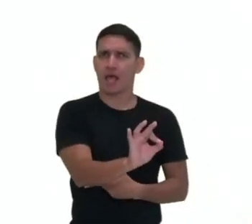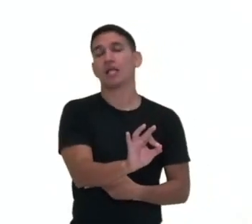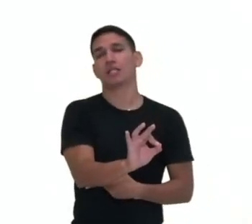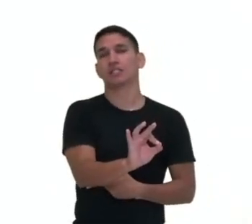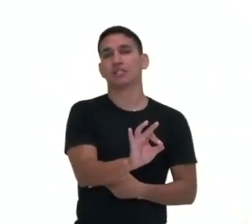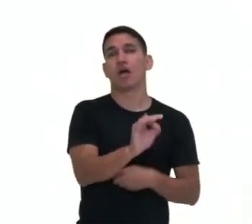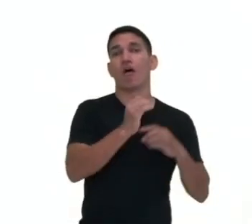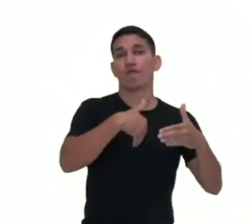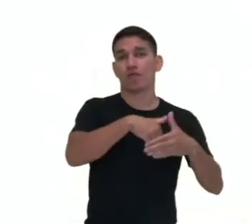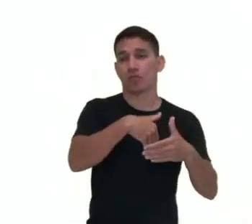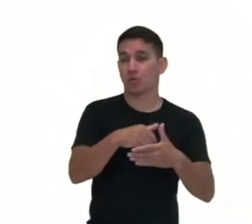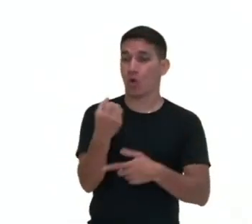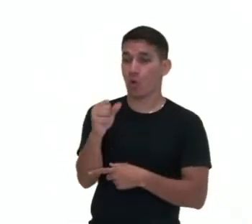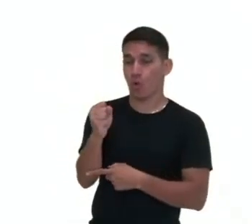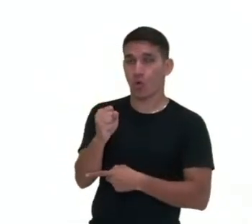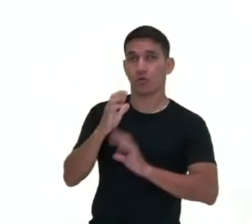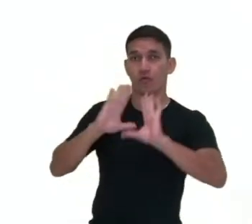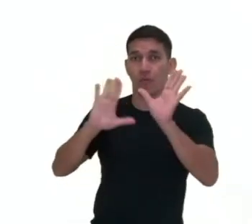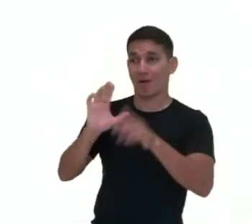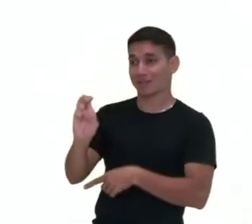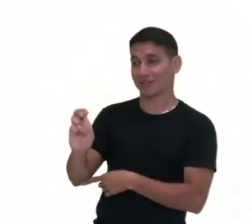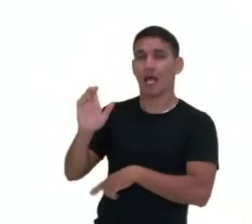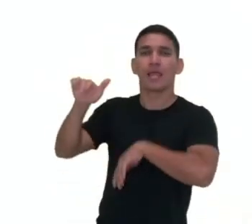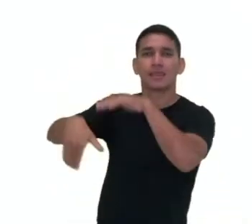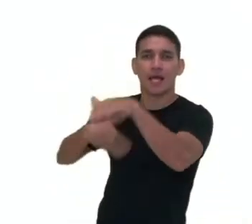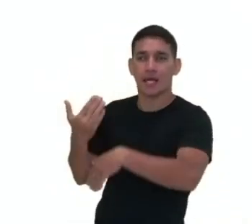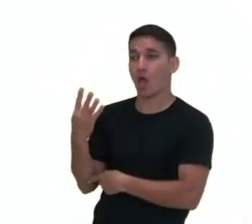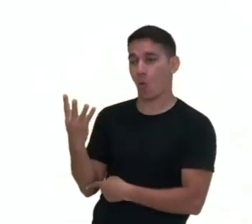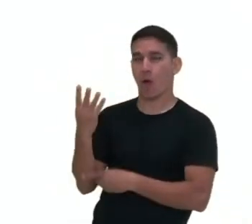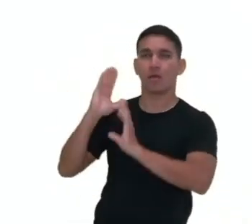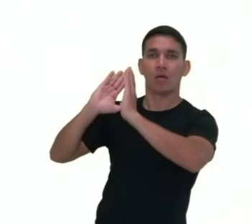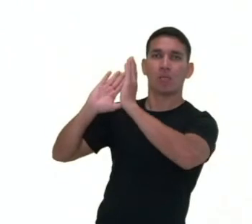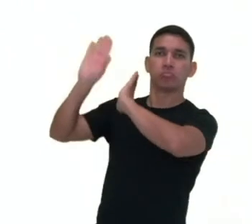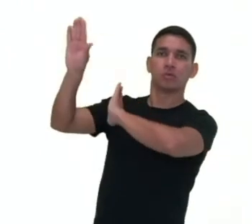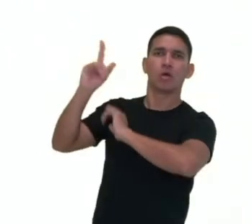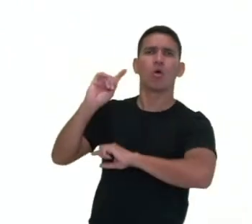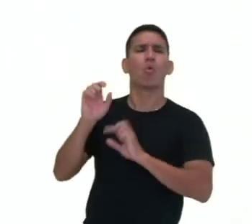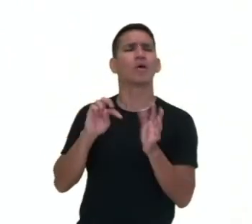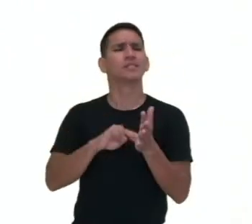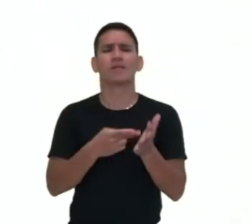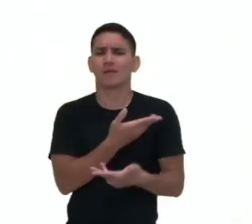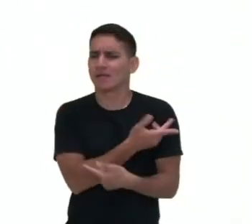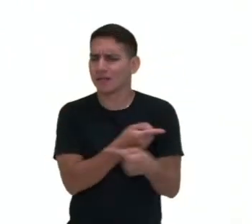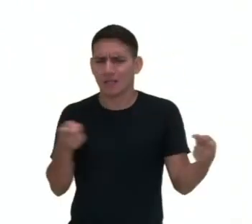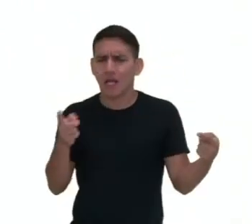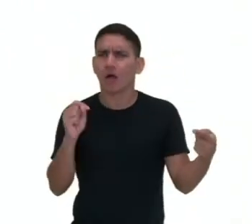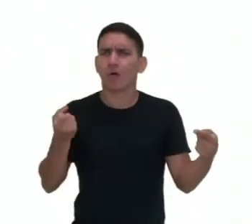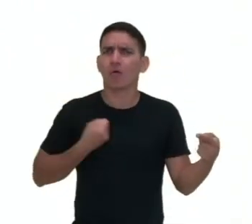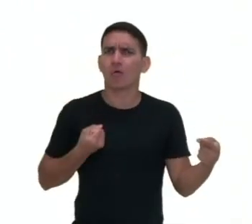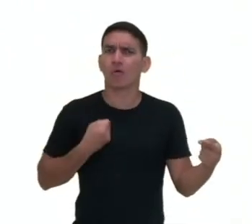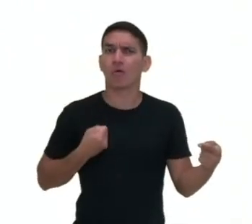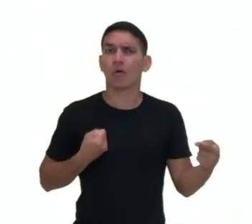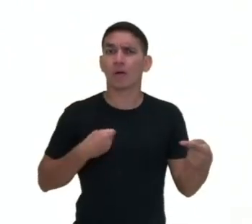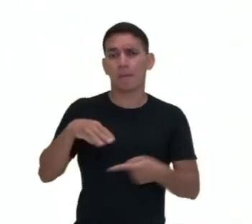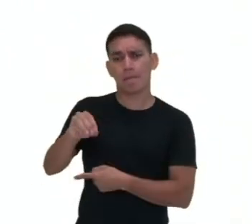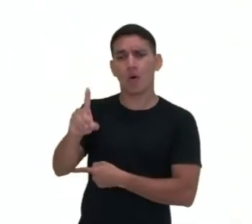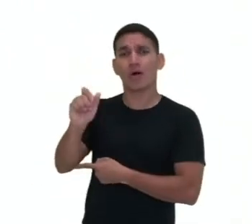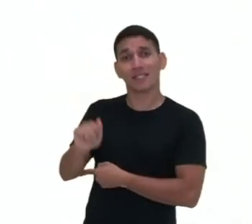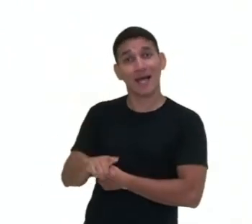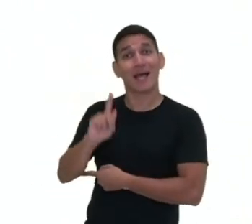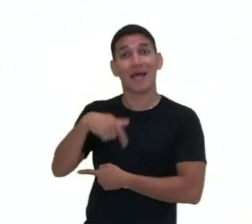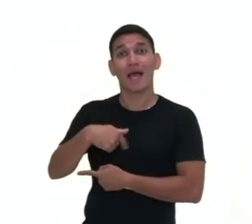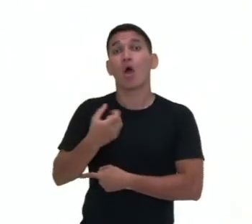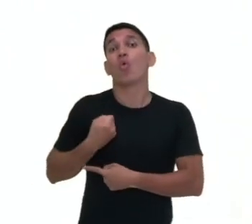8 voleibol, 5 natação e 4 basquete. O que que seria a moda nesse caso? Exatamente o valor